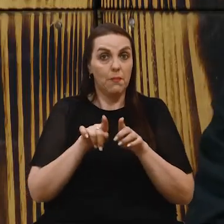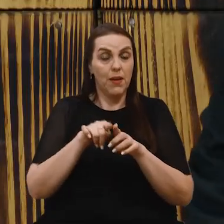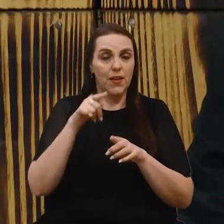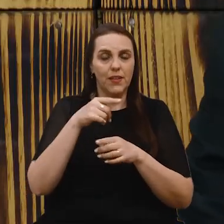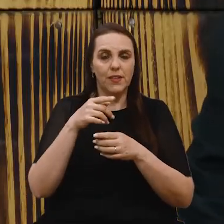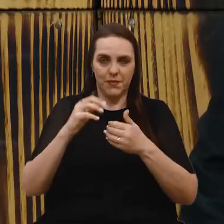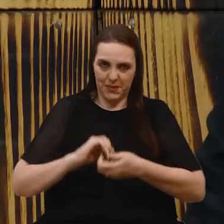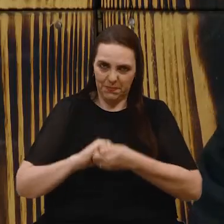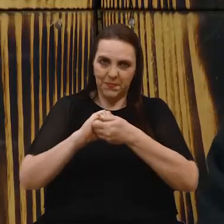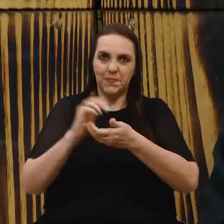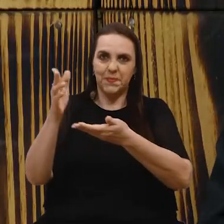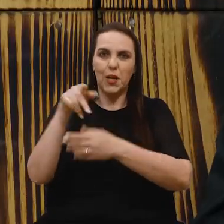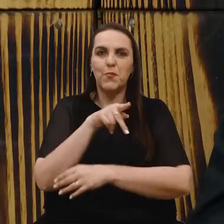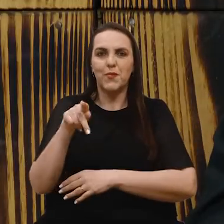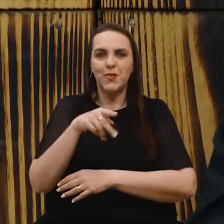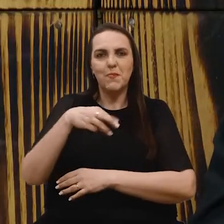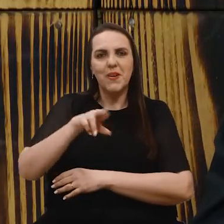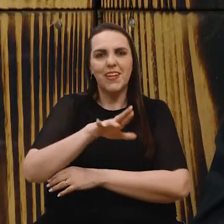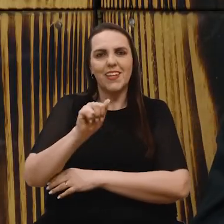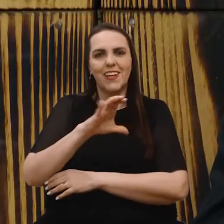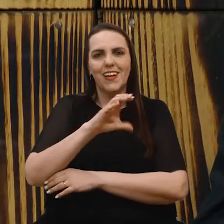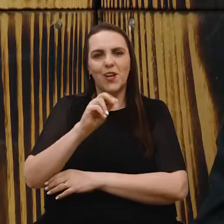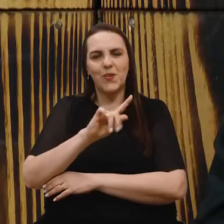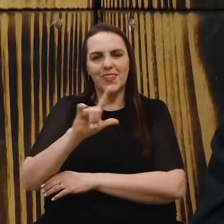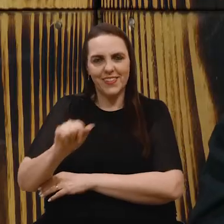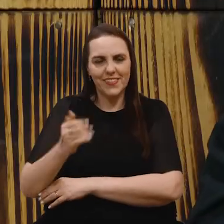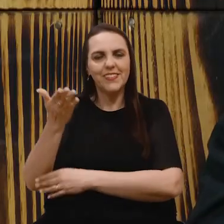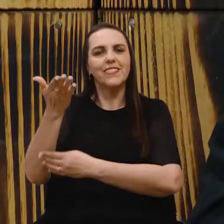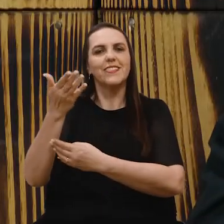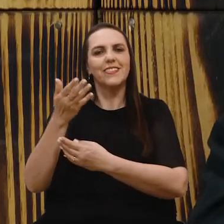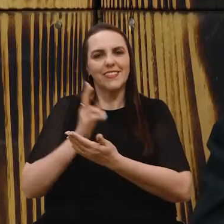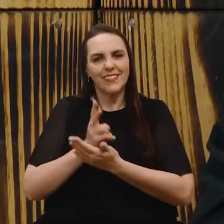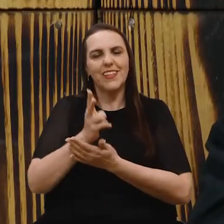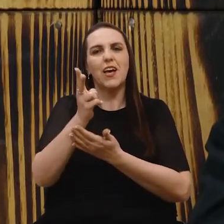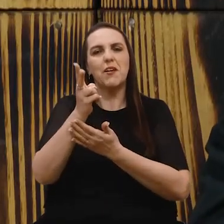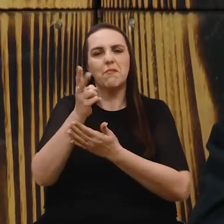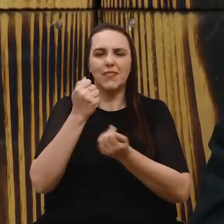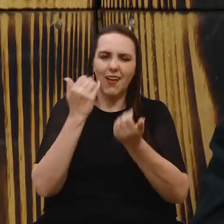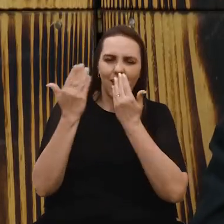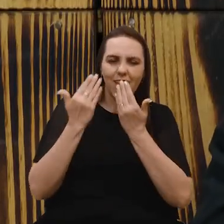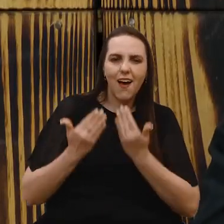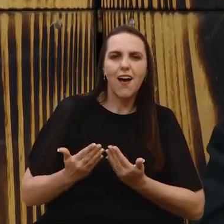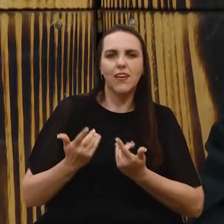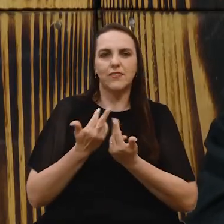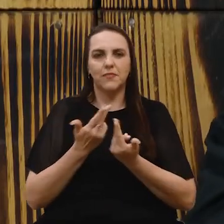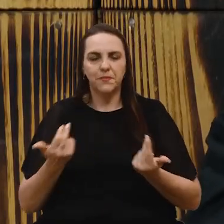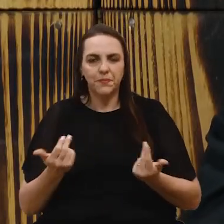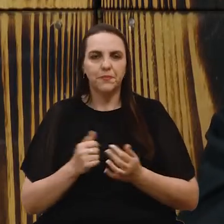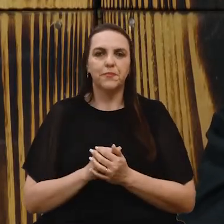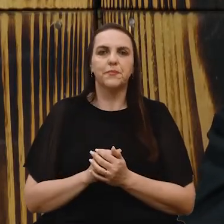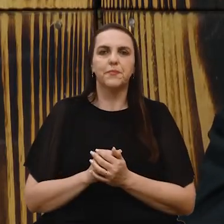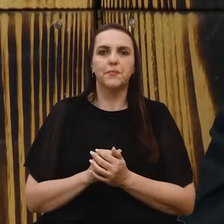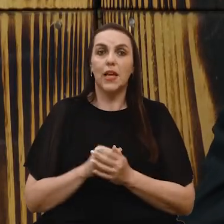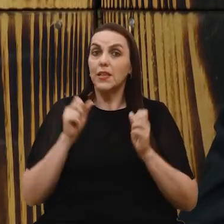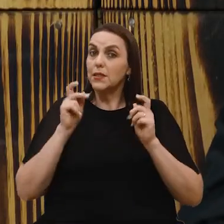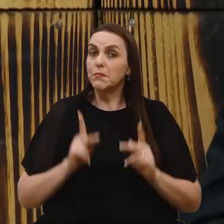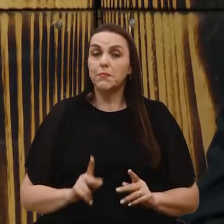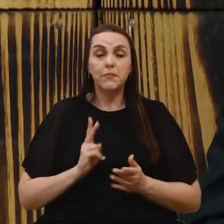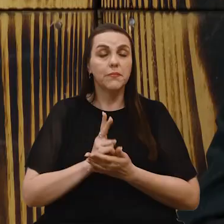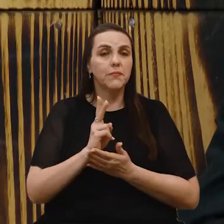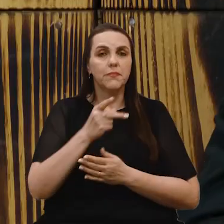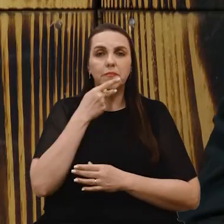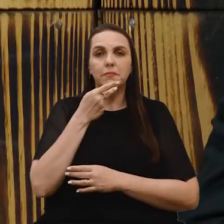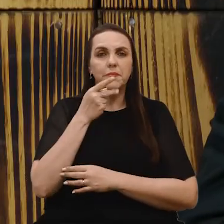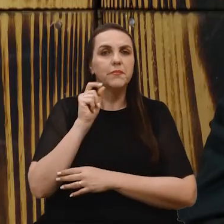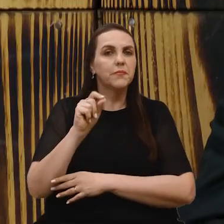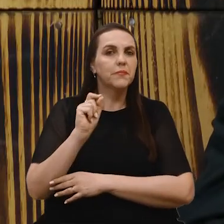também, saudar a professora Maria Carolina Gulo, sempre nos brinda com as suas análises, e as pessoas sempre